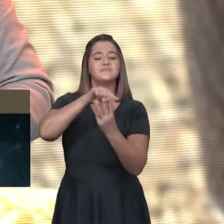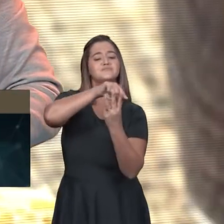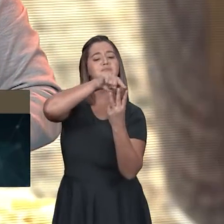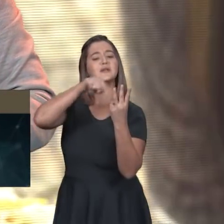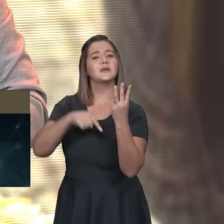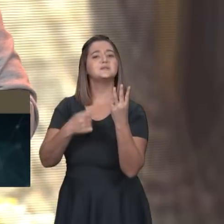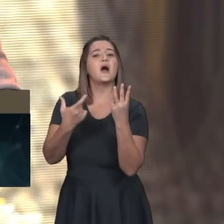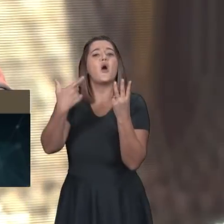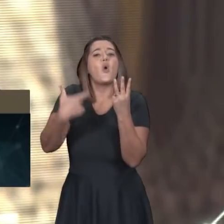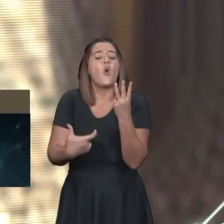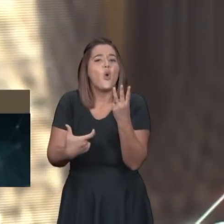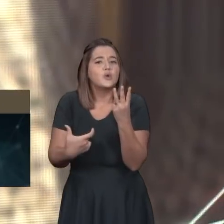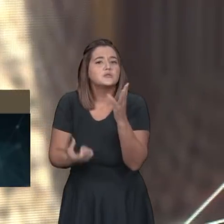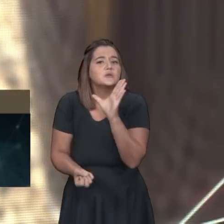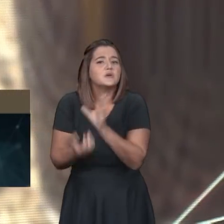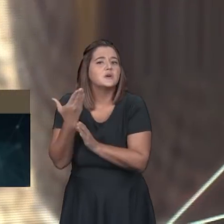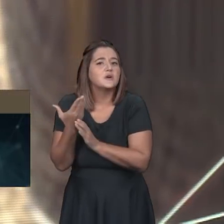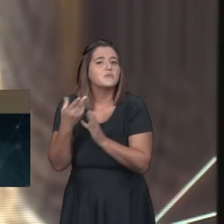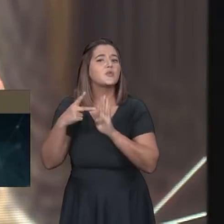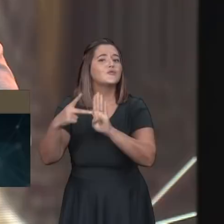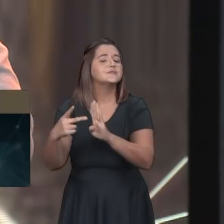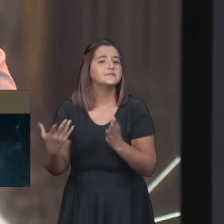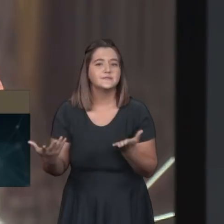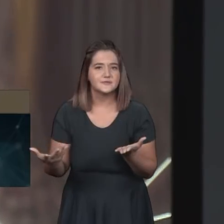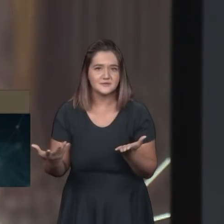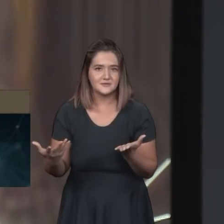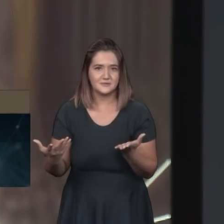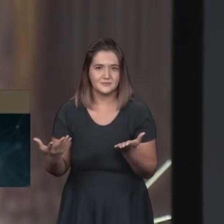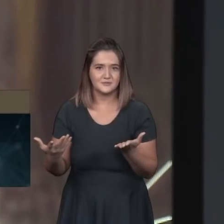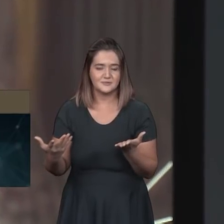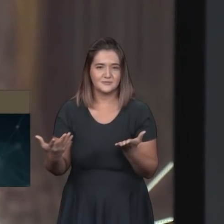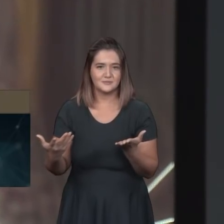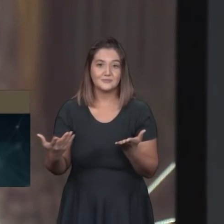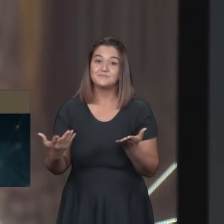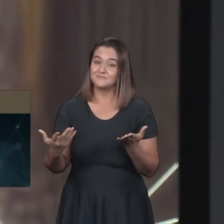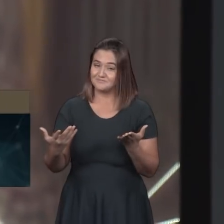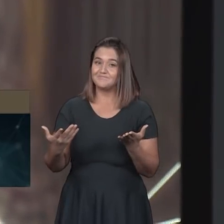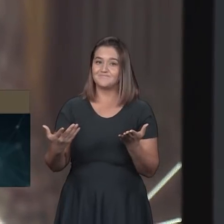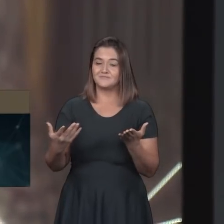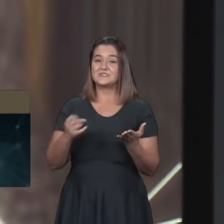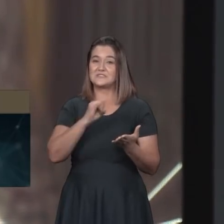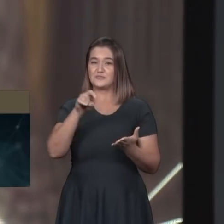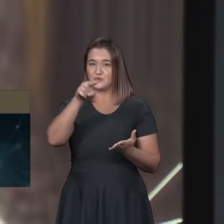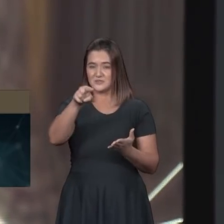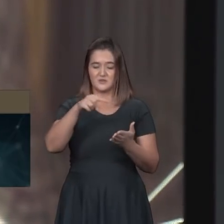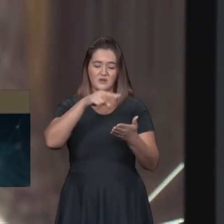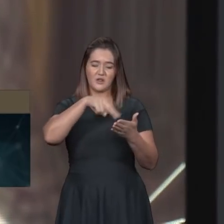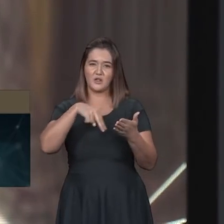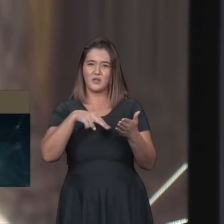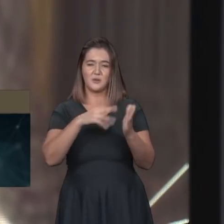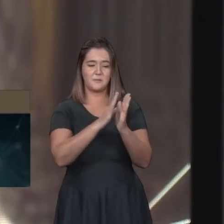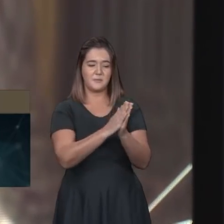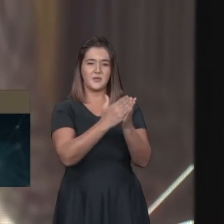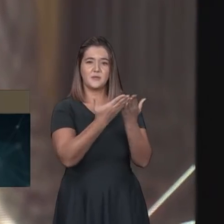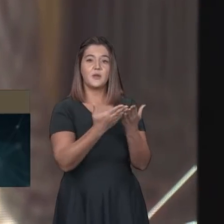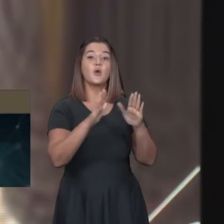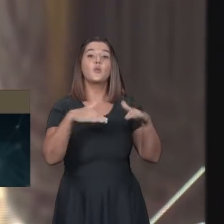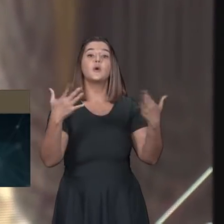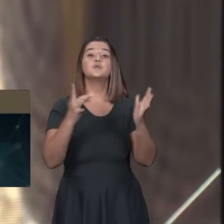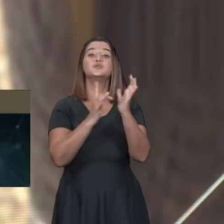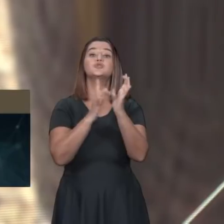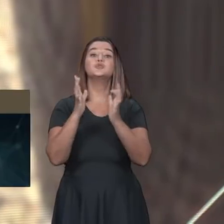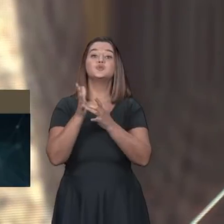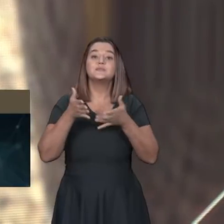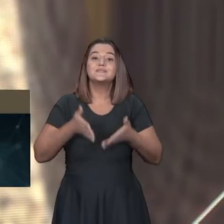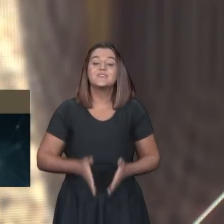tiraram estas visões? Aliás, chama a minha atenção que se você olhar na Bíblia, quando Jesus nasceu,